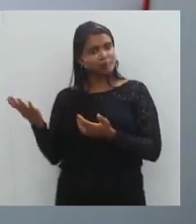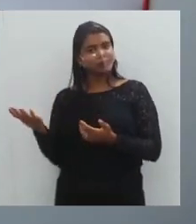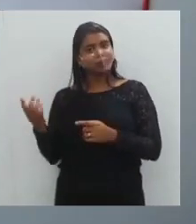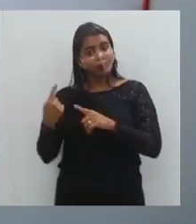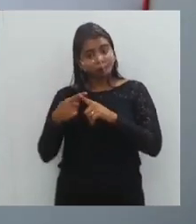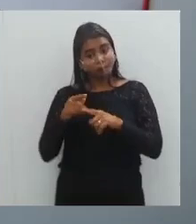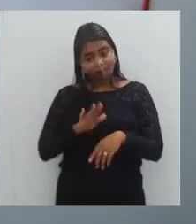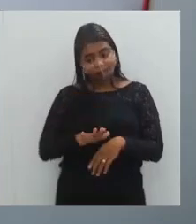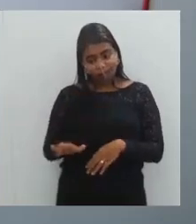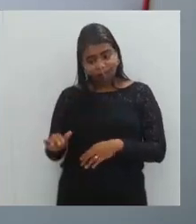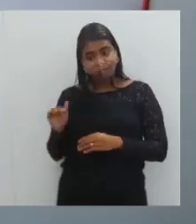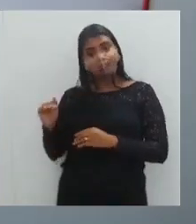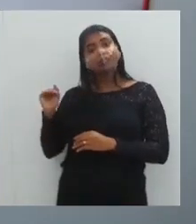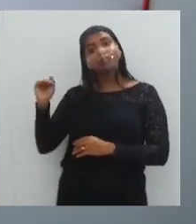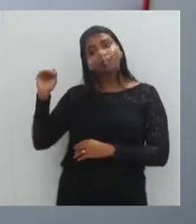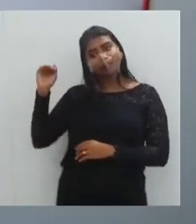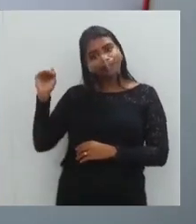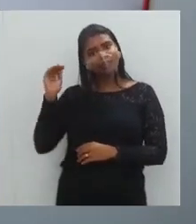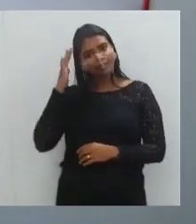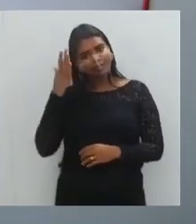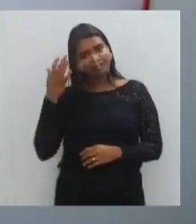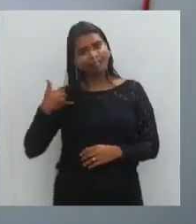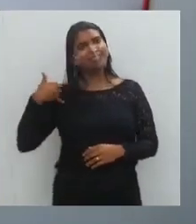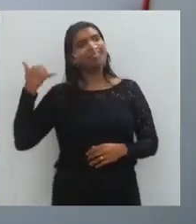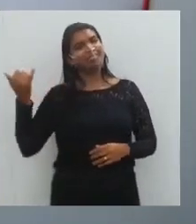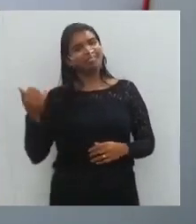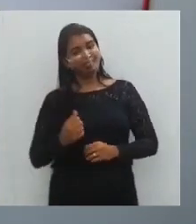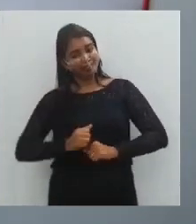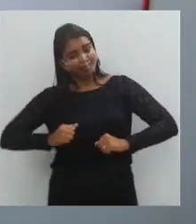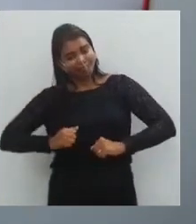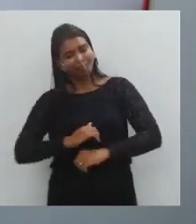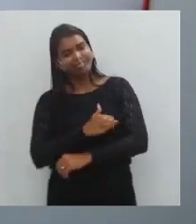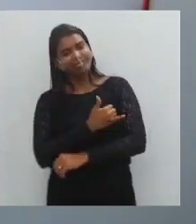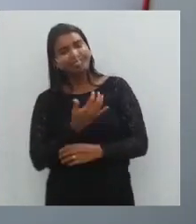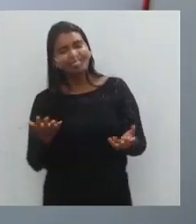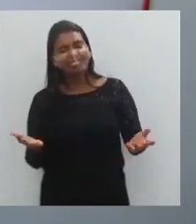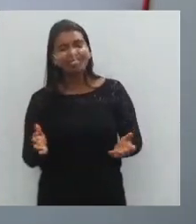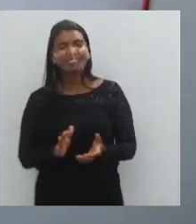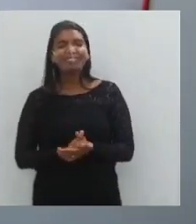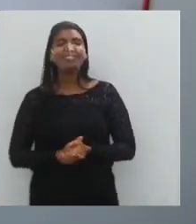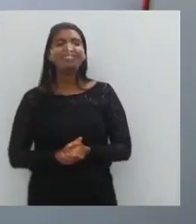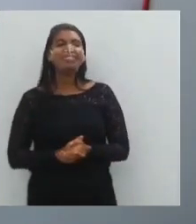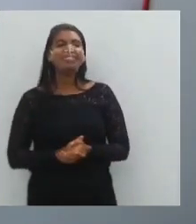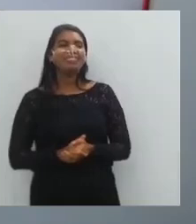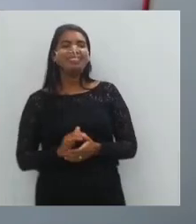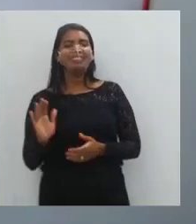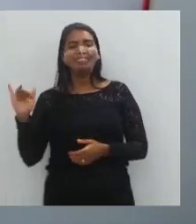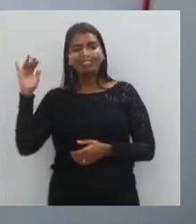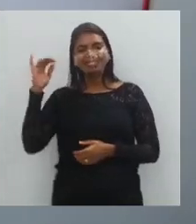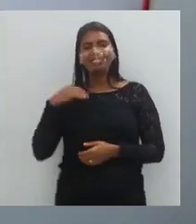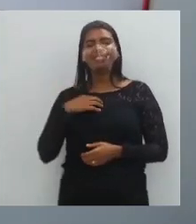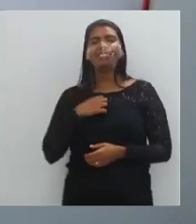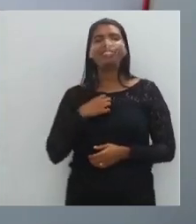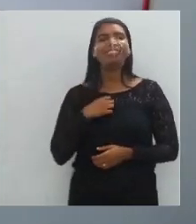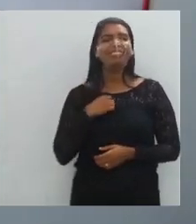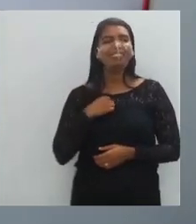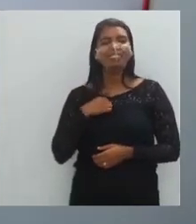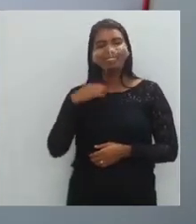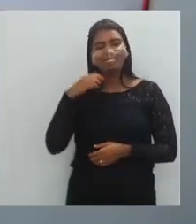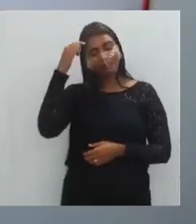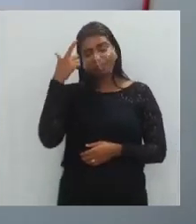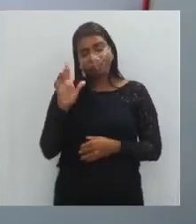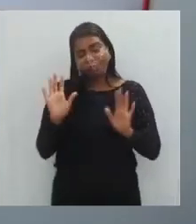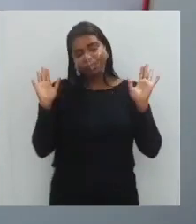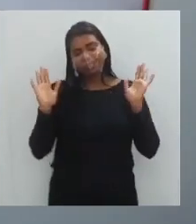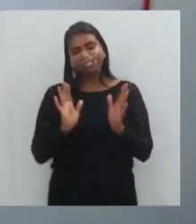consumidor cresceu, né? Pelo menos em idade, em largura, né? Em gordura, mas cresceu, né? Em idade mental nem